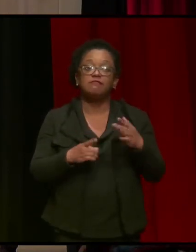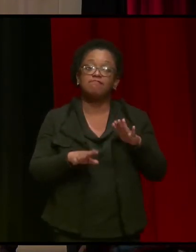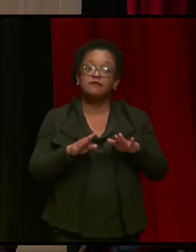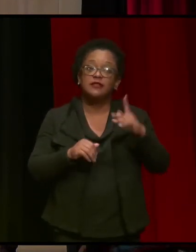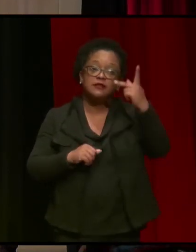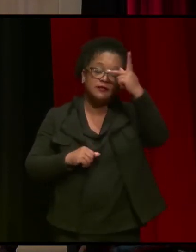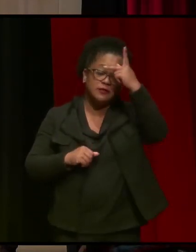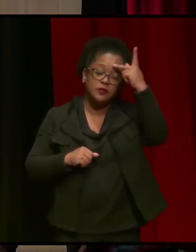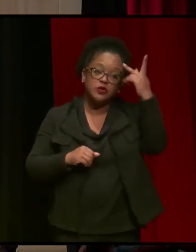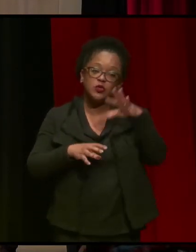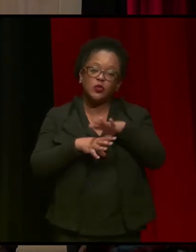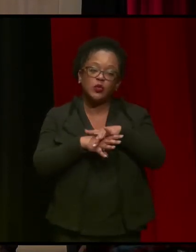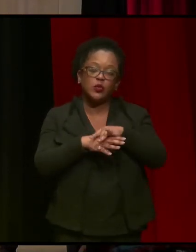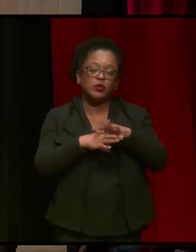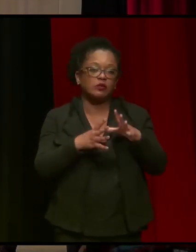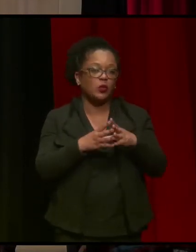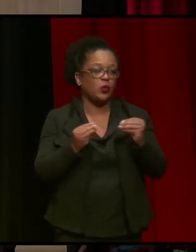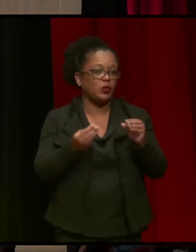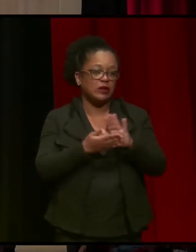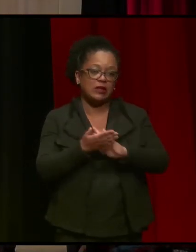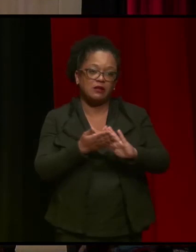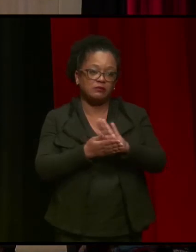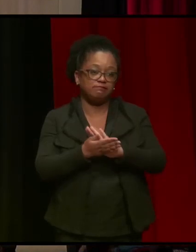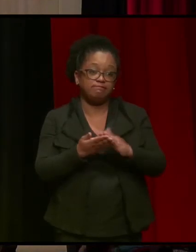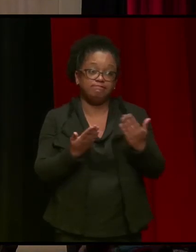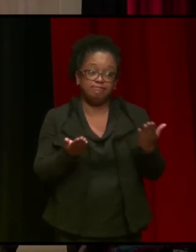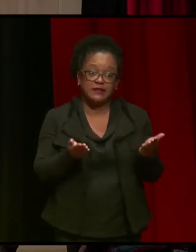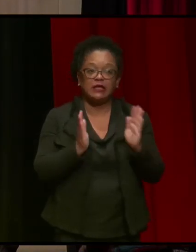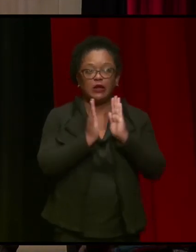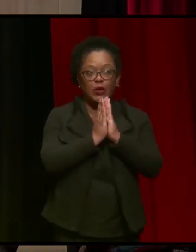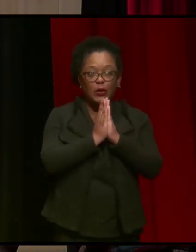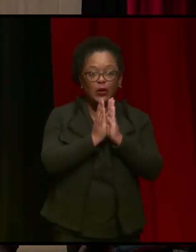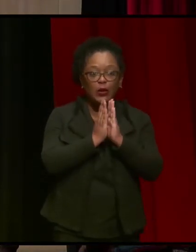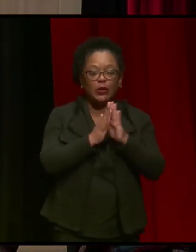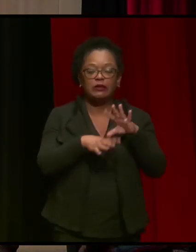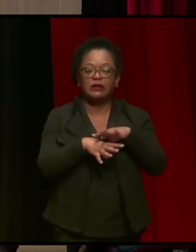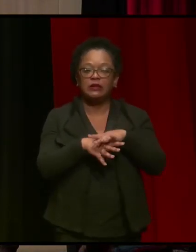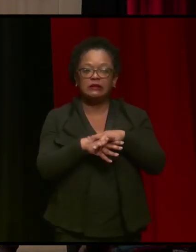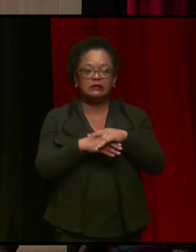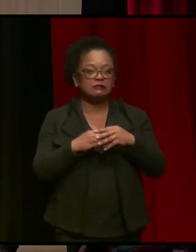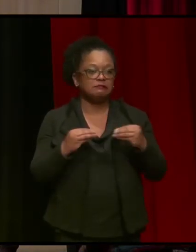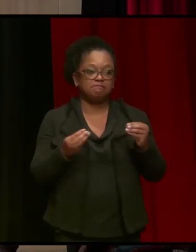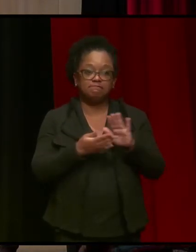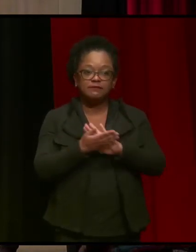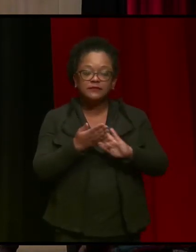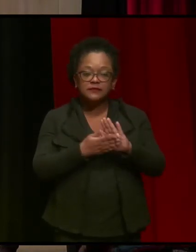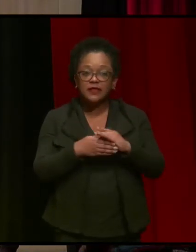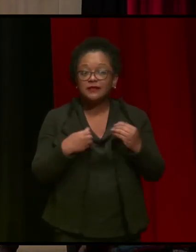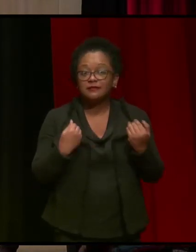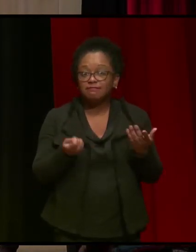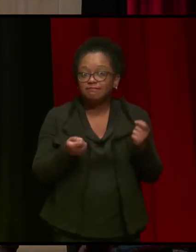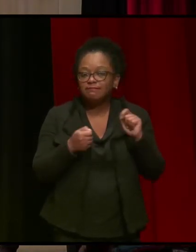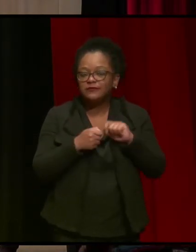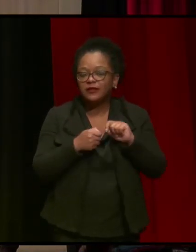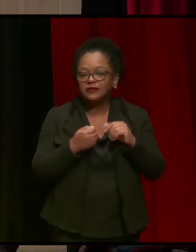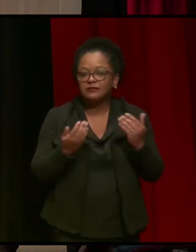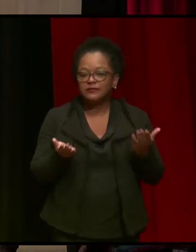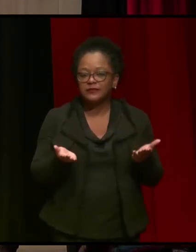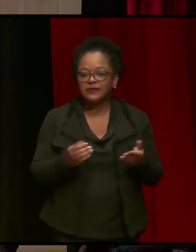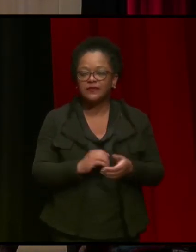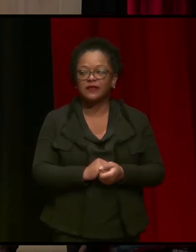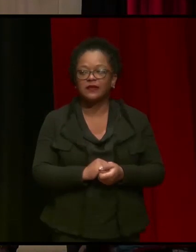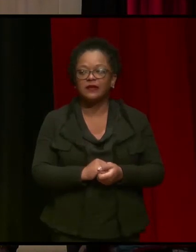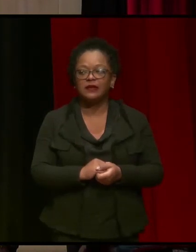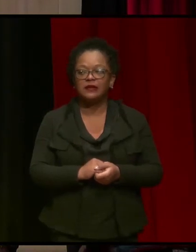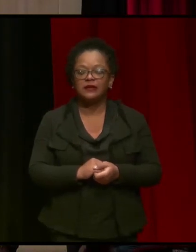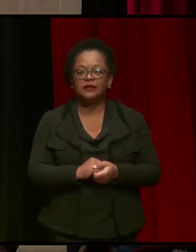curadas ou que não foram curadas, dependendo da oração que foi feita. Aí a pergunta que sempre surge eu